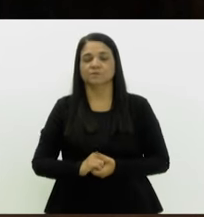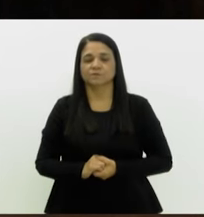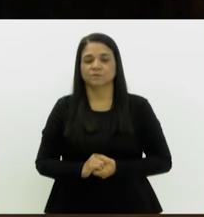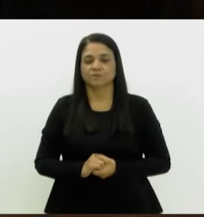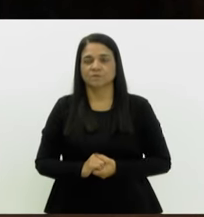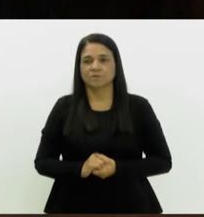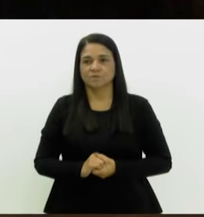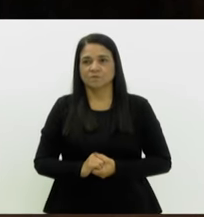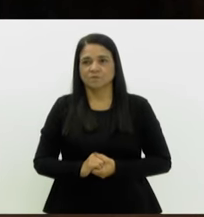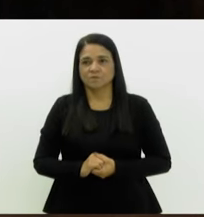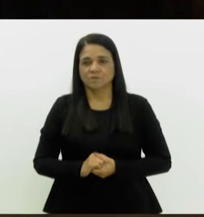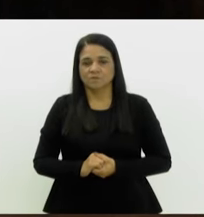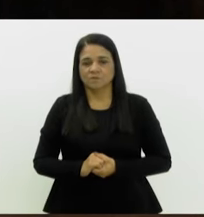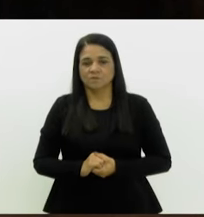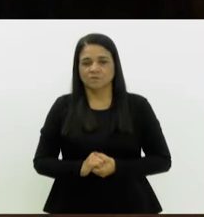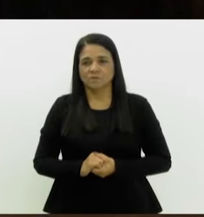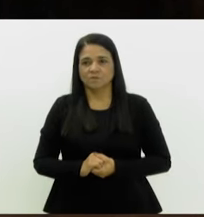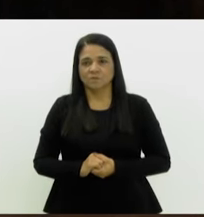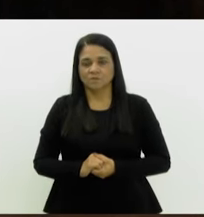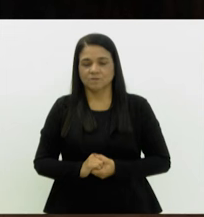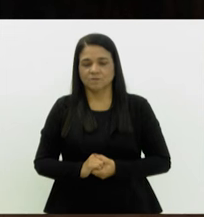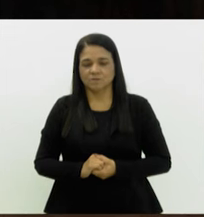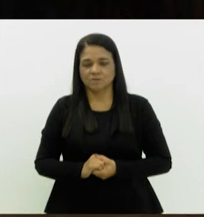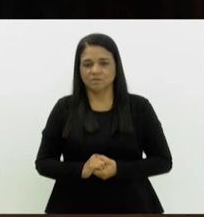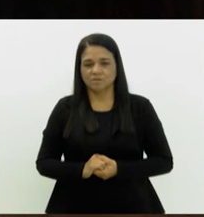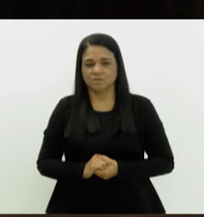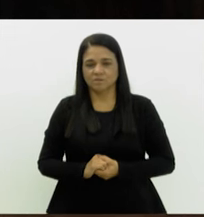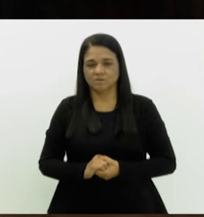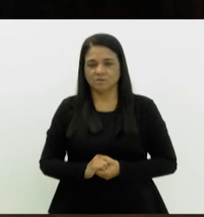Amanhã discute e vota.